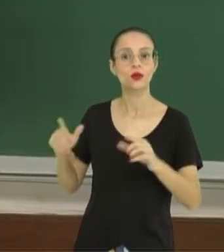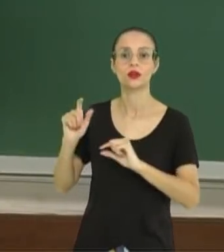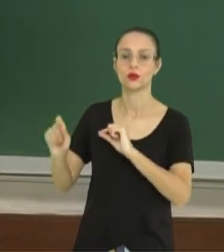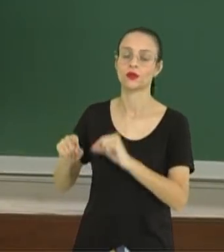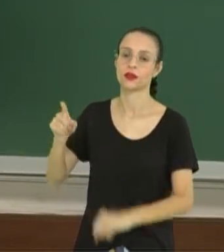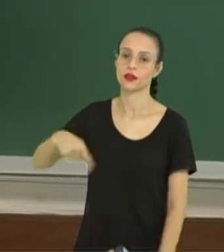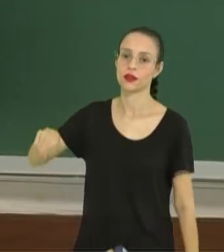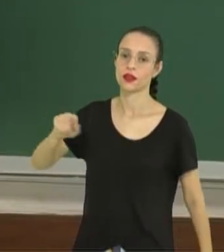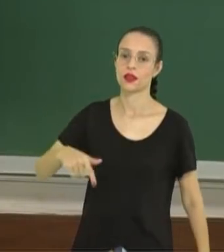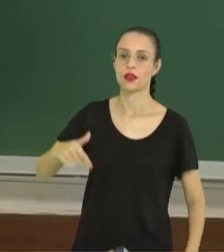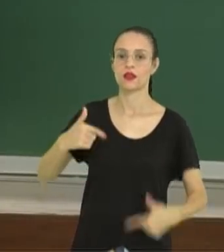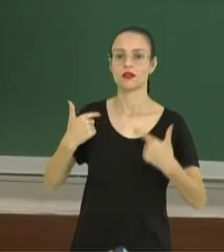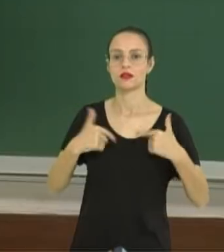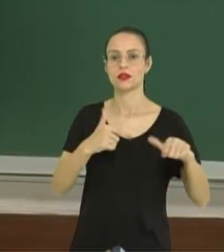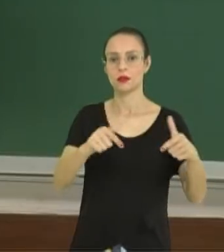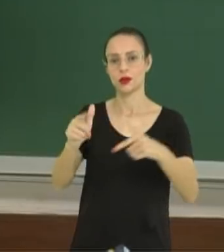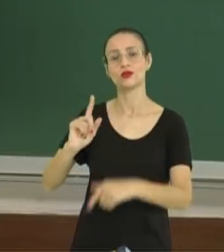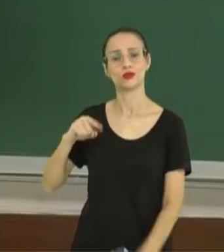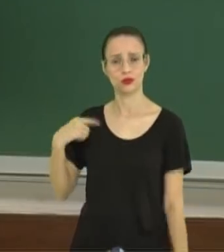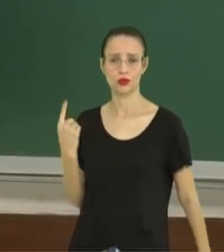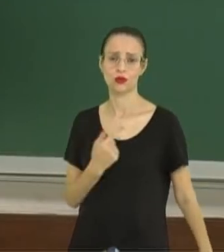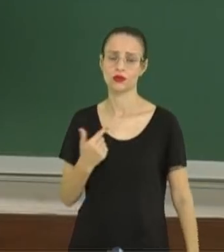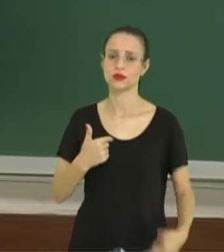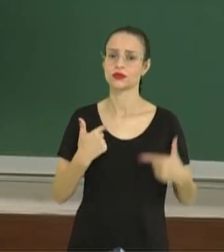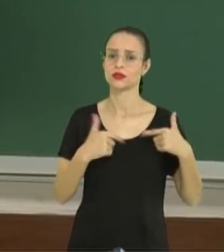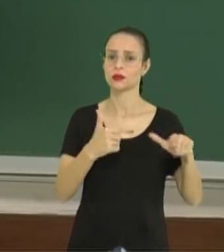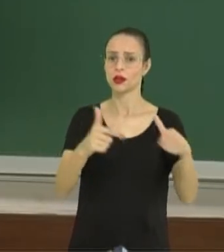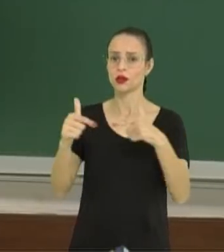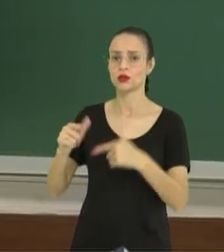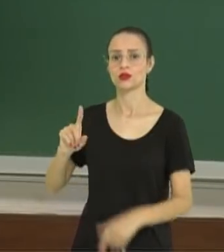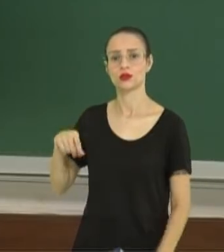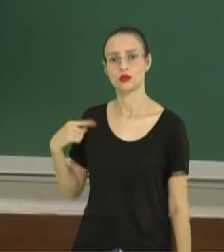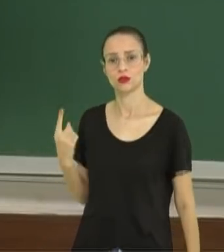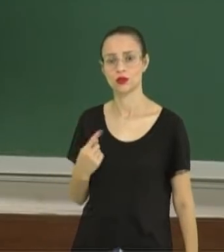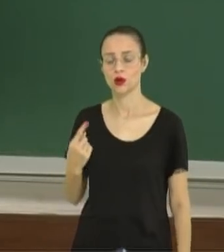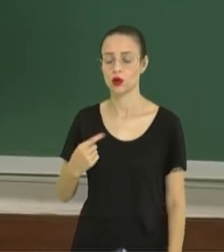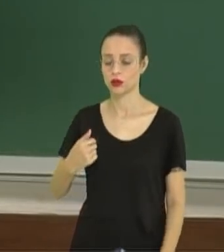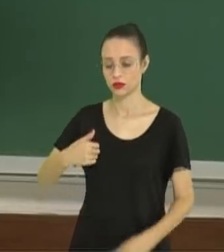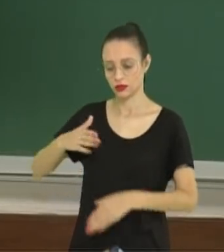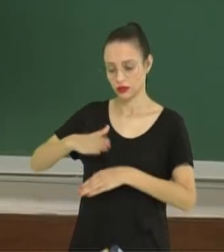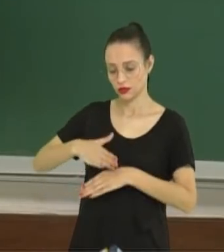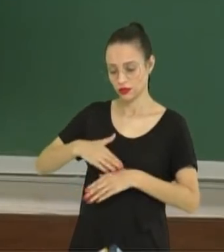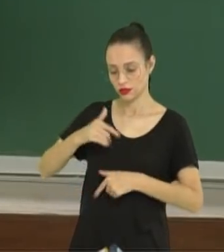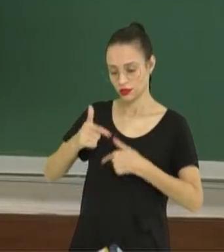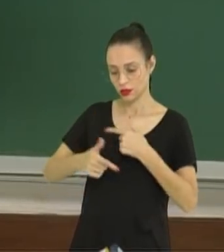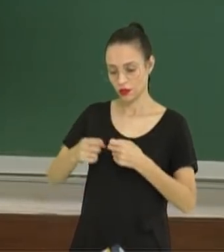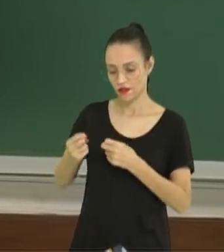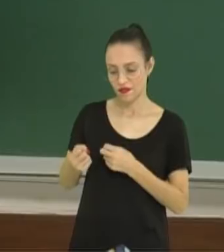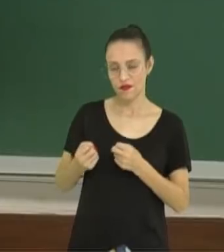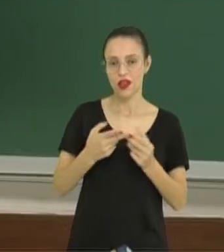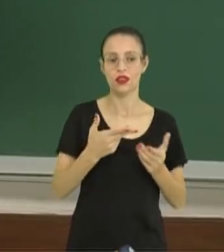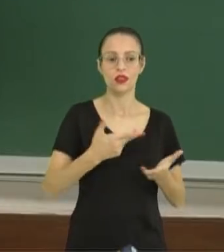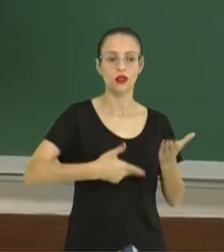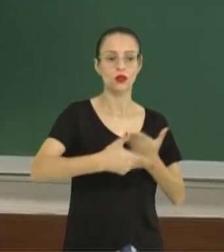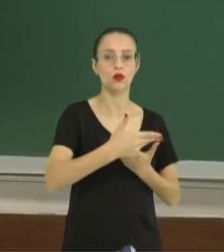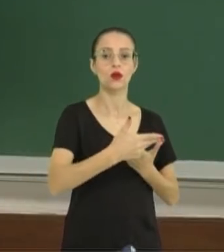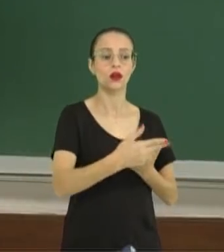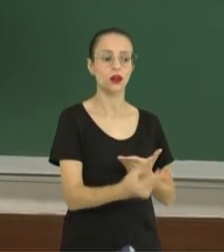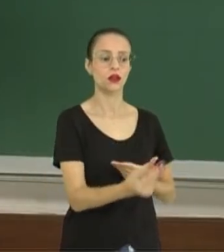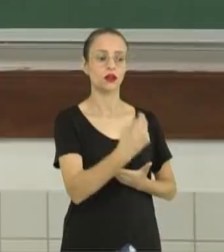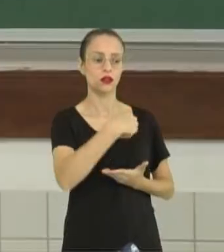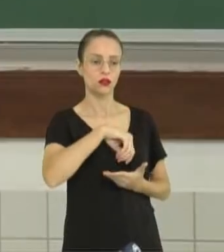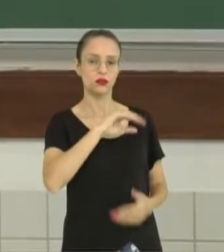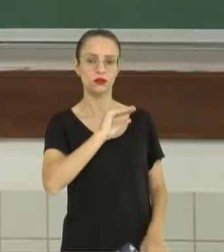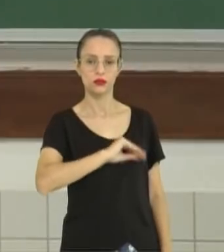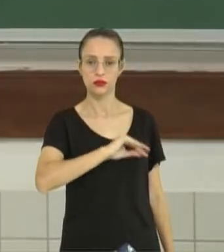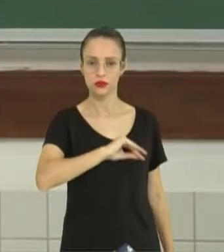chamados de proletários, ou somos nós, os trabalhadores, pessoas que vendem, nós vendemos nossa força de trabalho em troca de um salário,